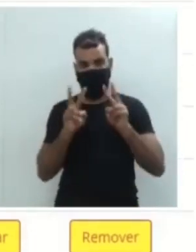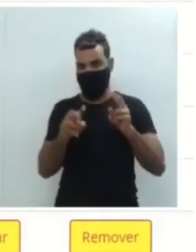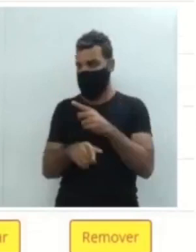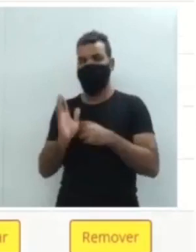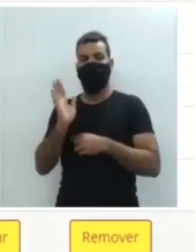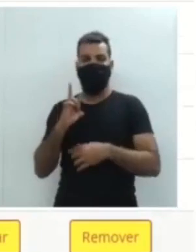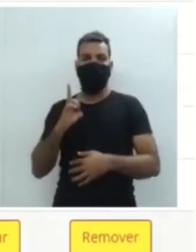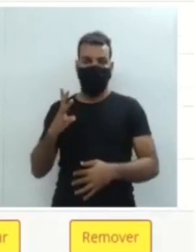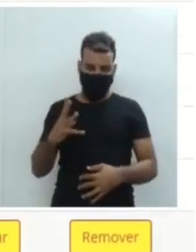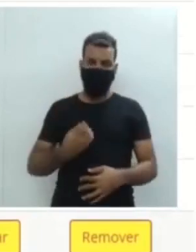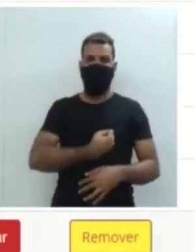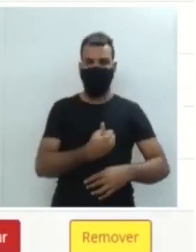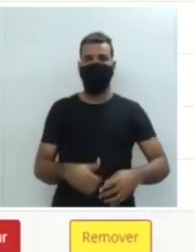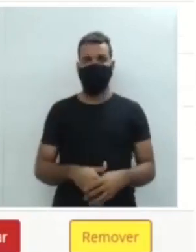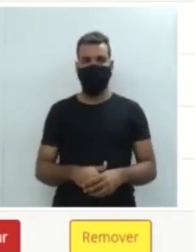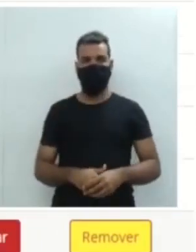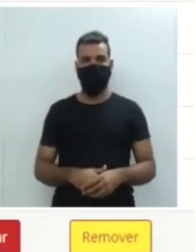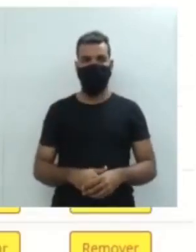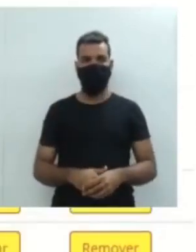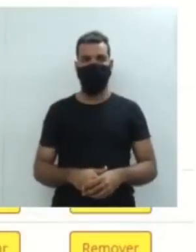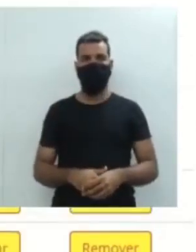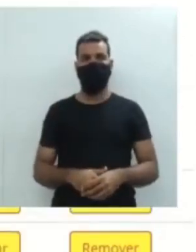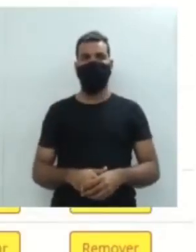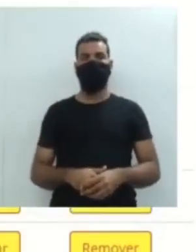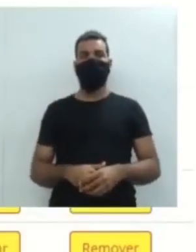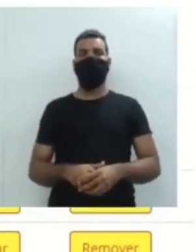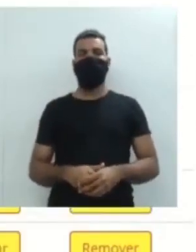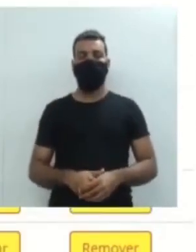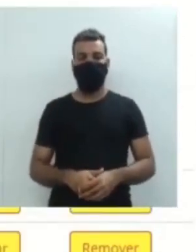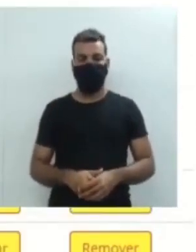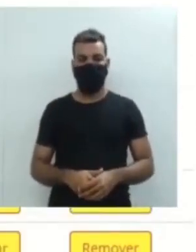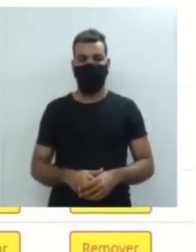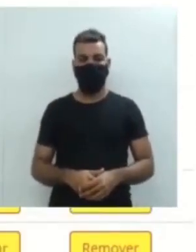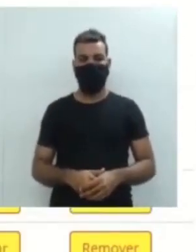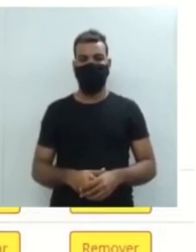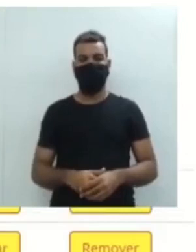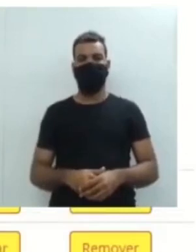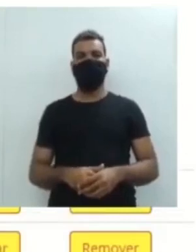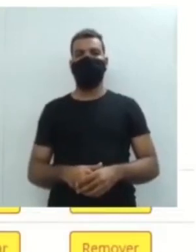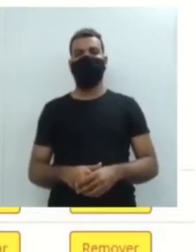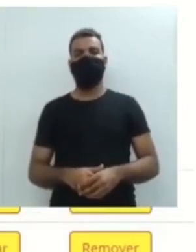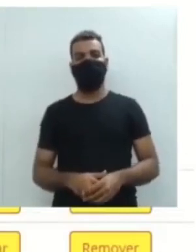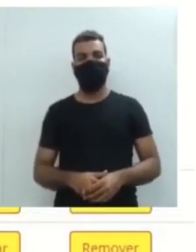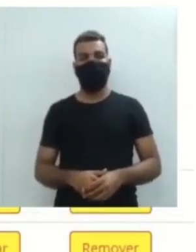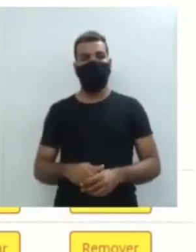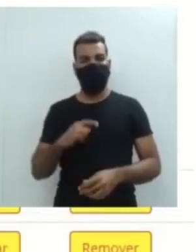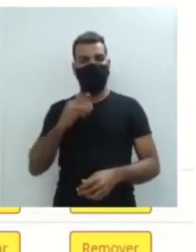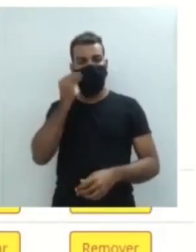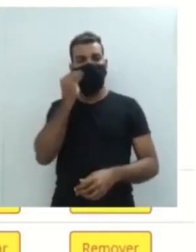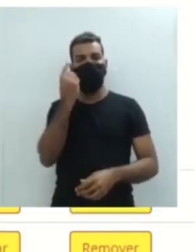já está salvo nós vamos alterar na nossa aplicação vamos ter que teste por